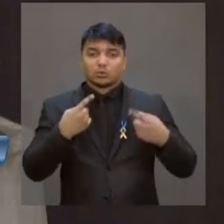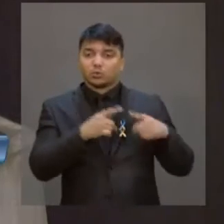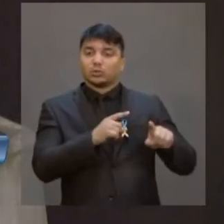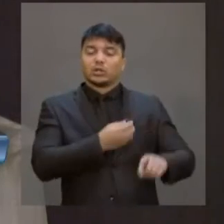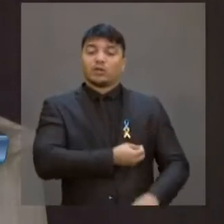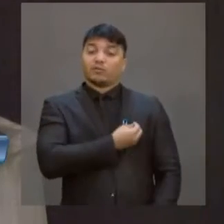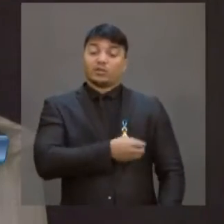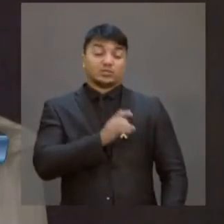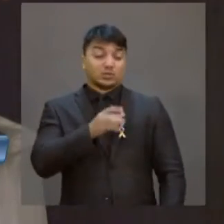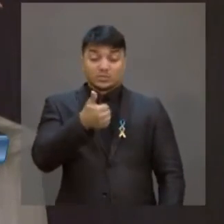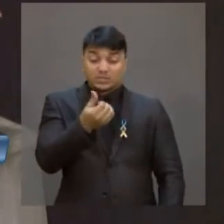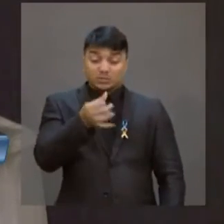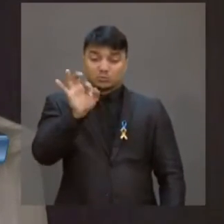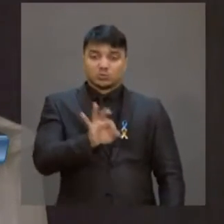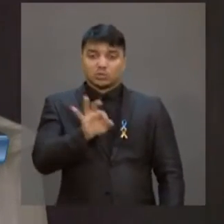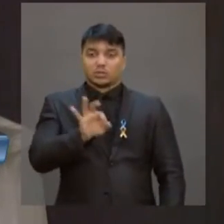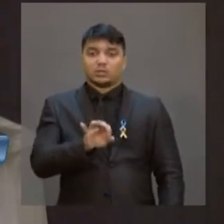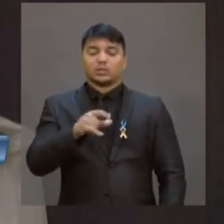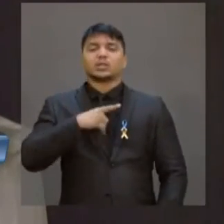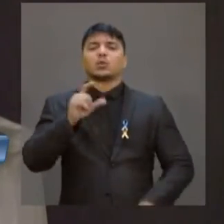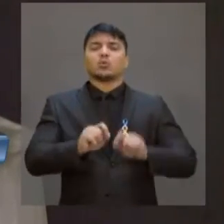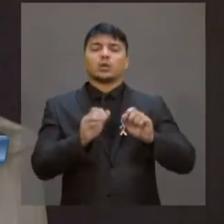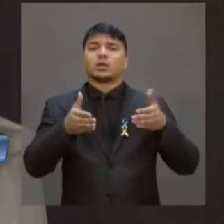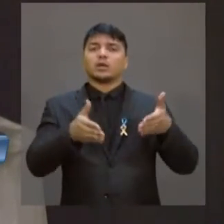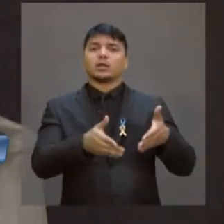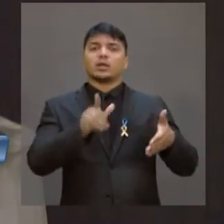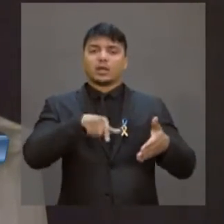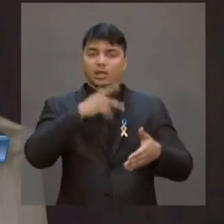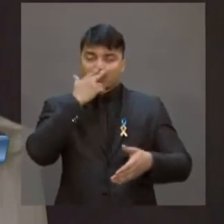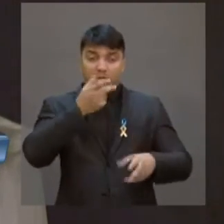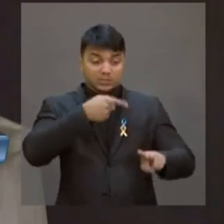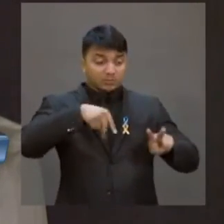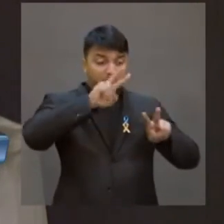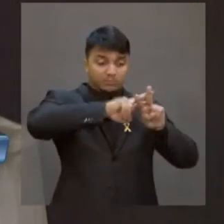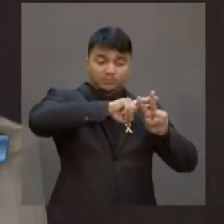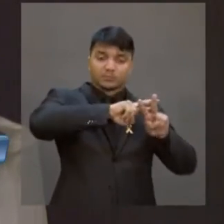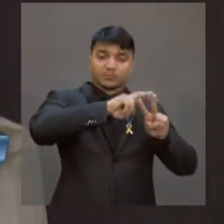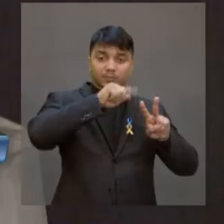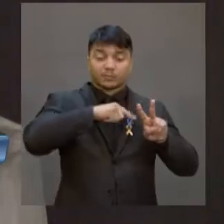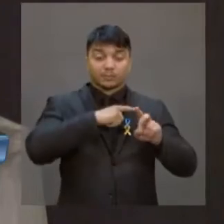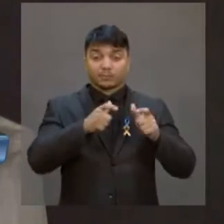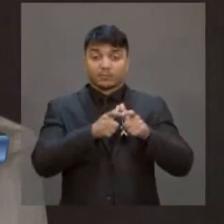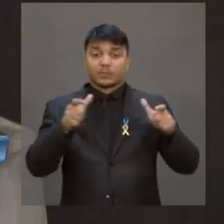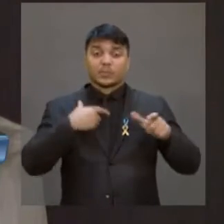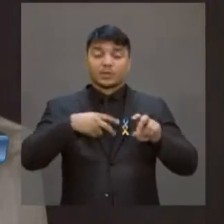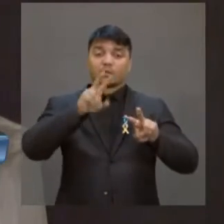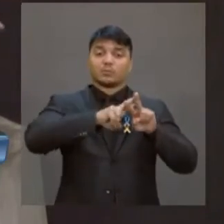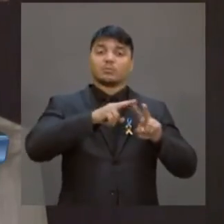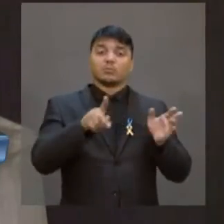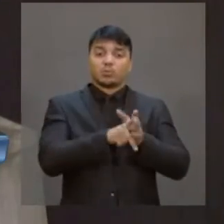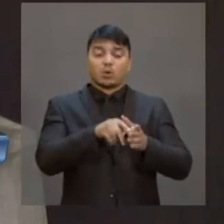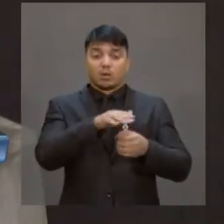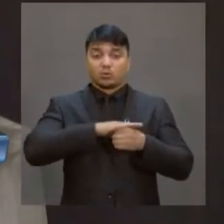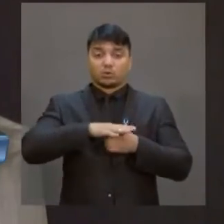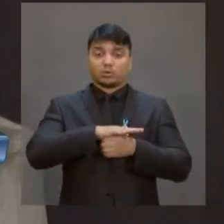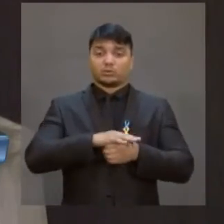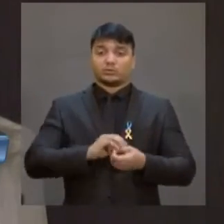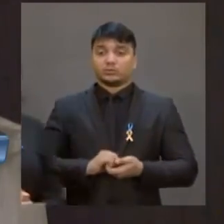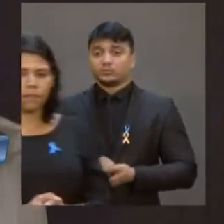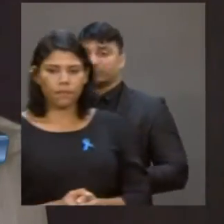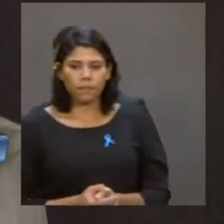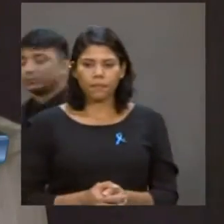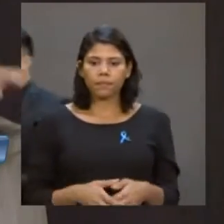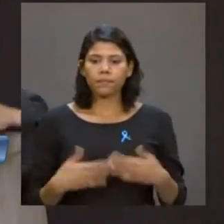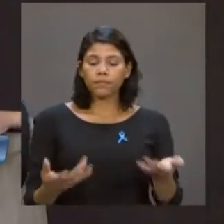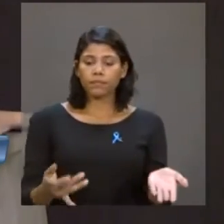vida, e estes estão, né, em cadeias, são muitos e estão em cadeias superlotadas. Vamos